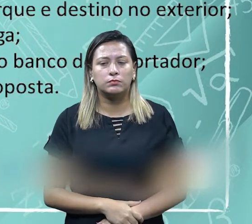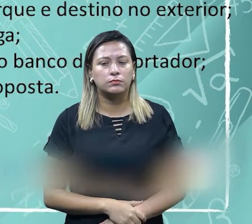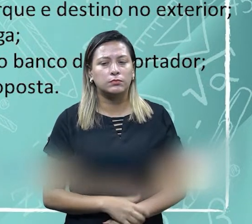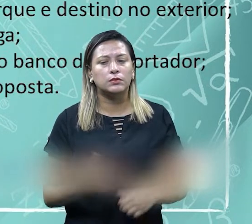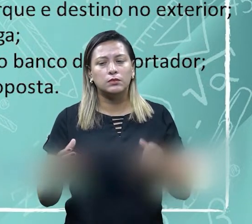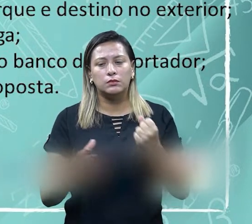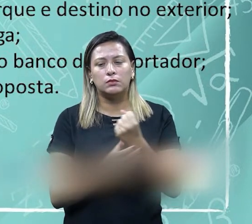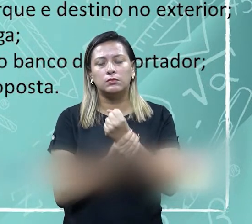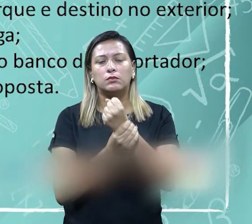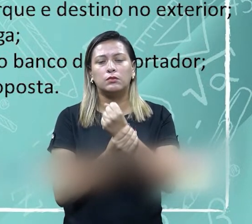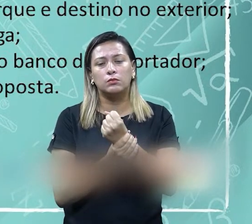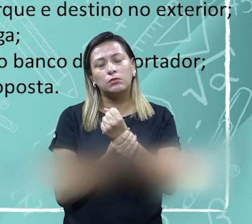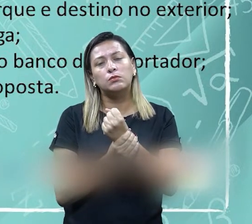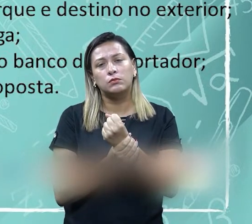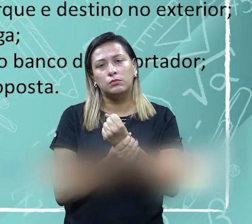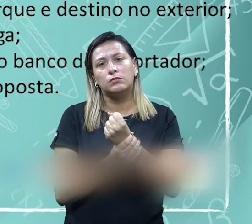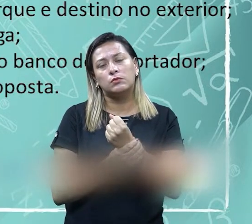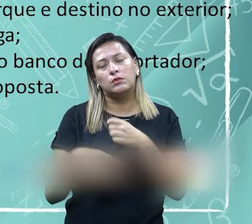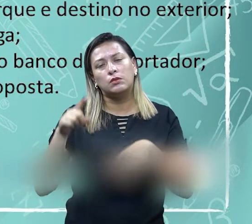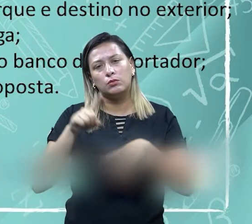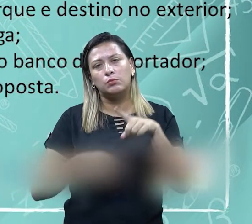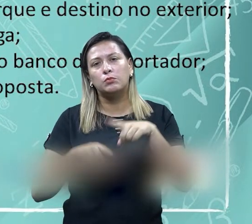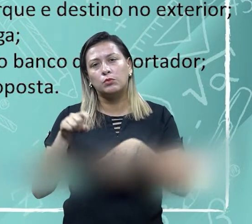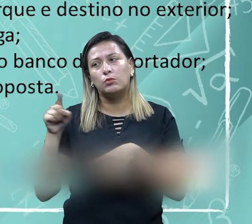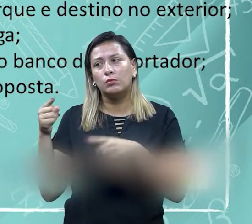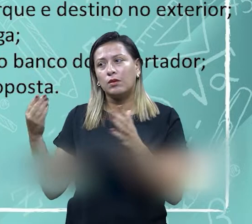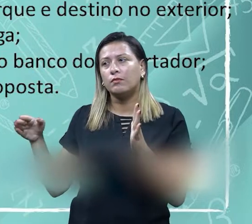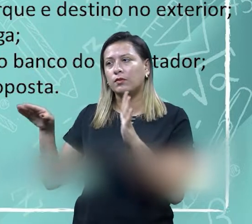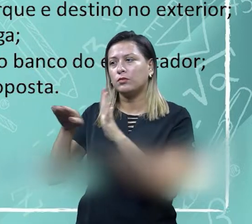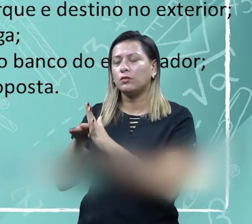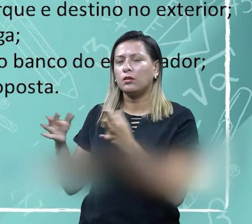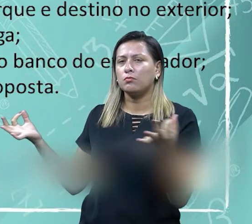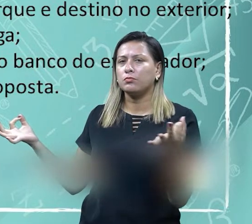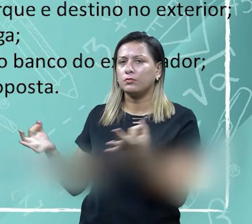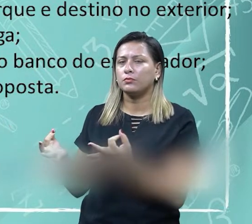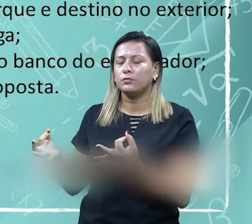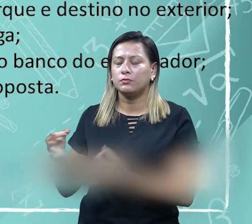se assegura a garantia que aquele produto vai chegar